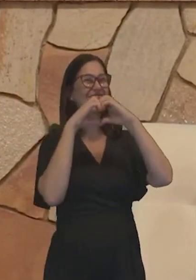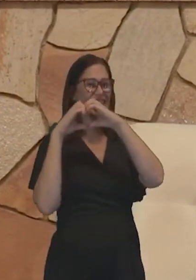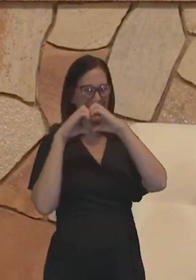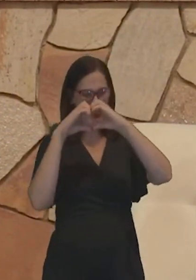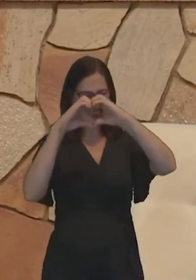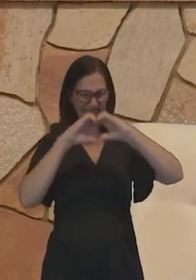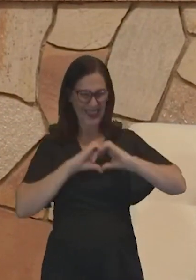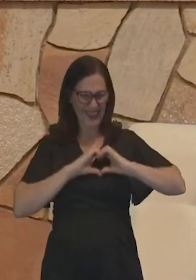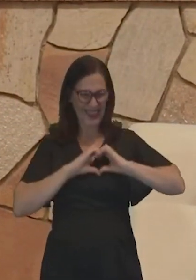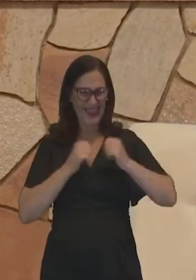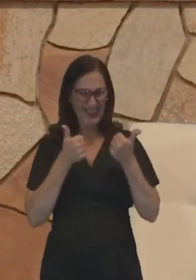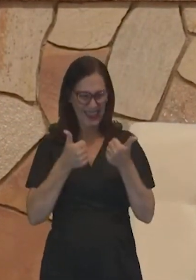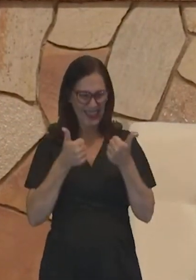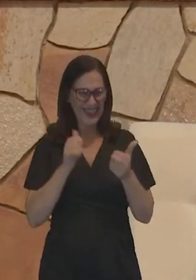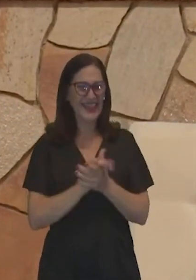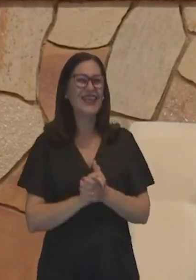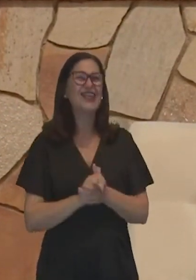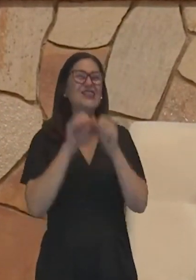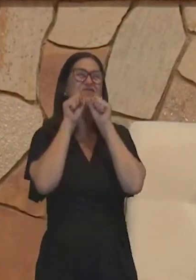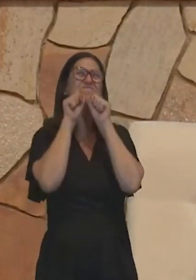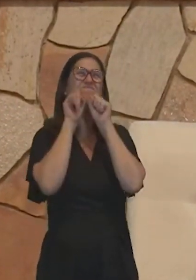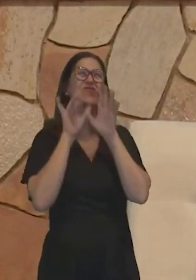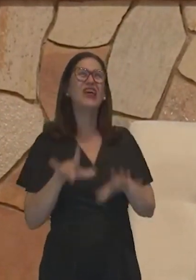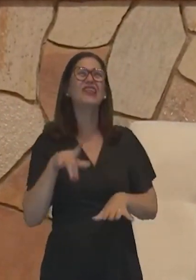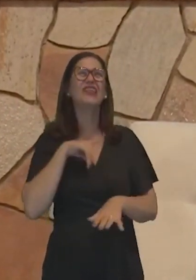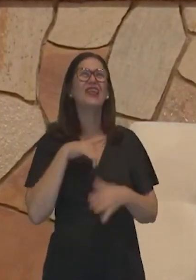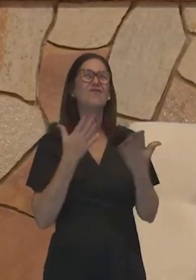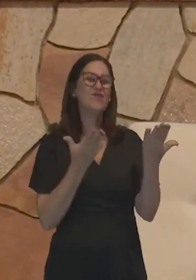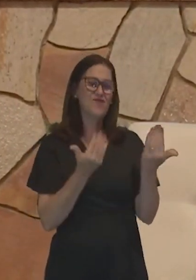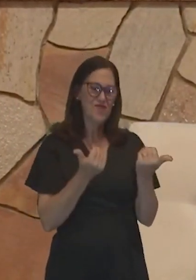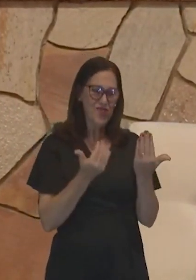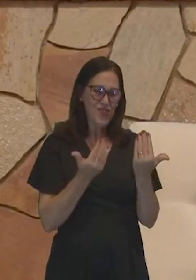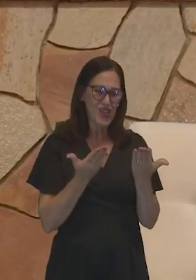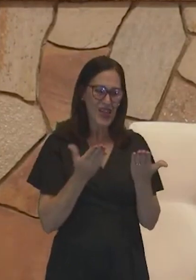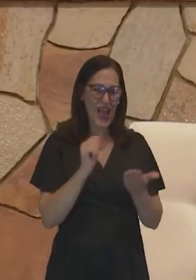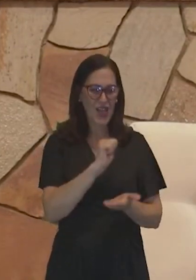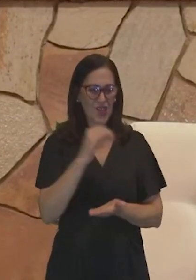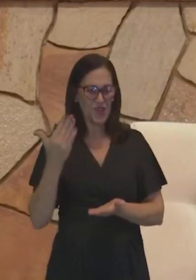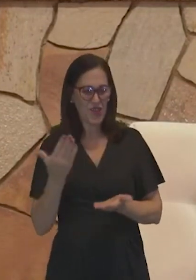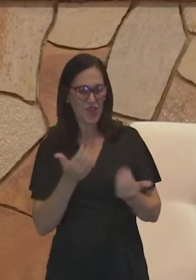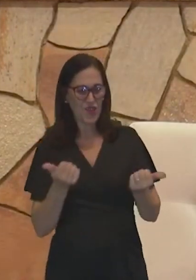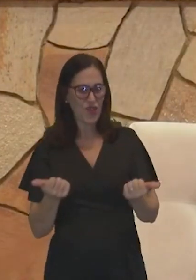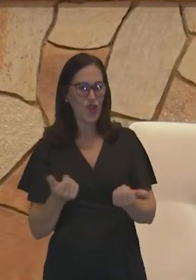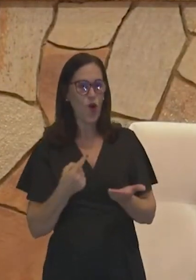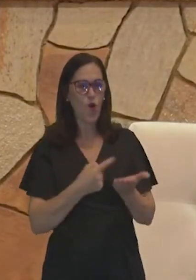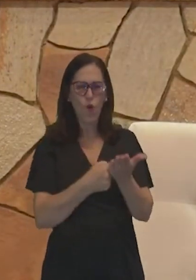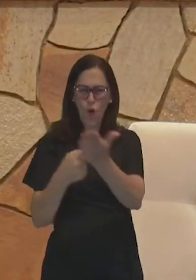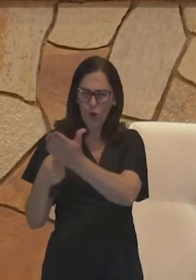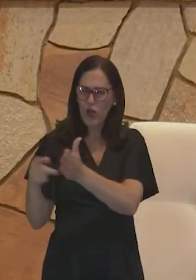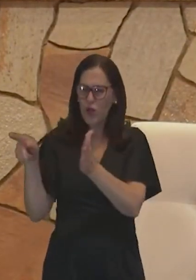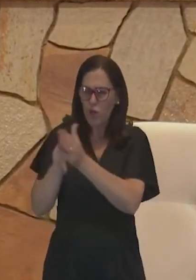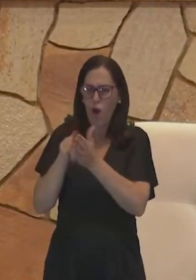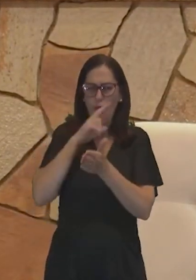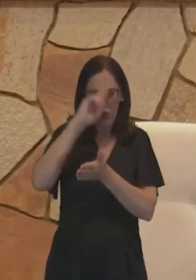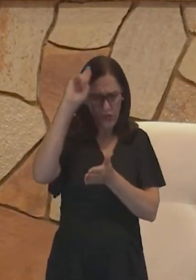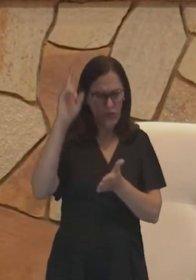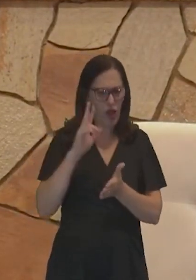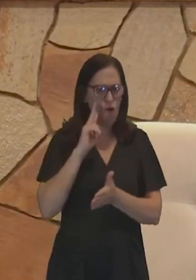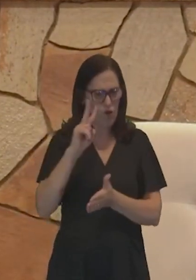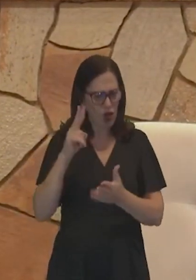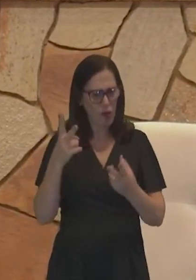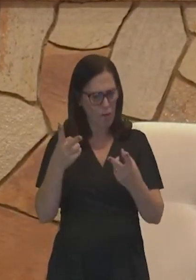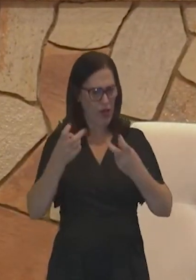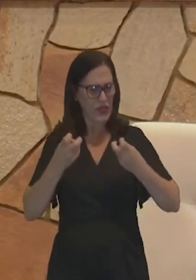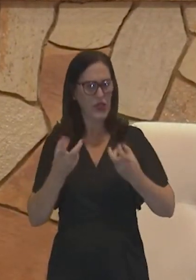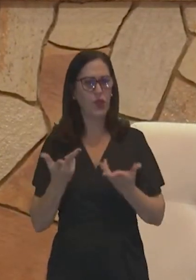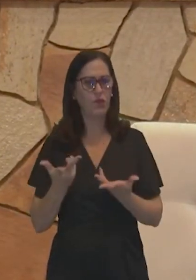mesmo. Que bênção nós temos uma juventude, adolescentes e jovens tão comprometidos com o Senhor, eu vejo isso, pastor.